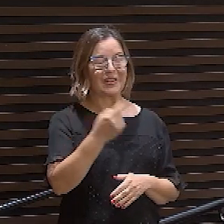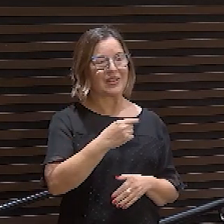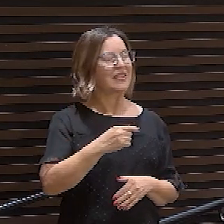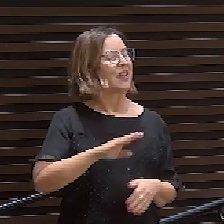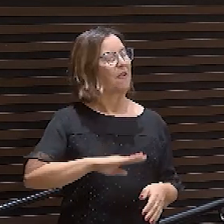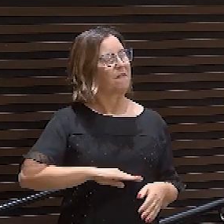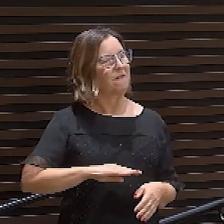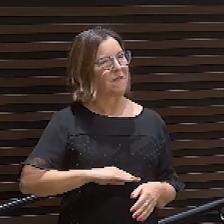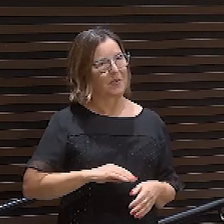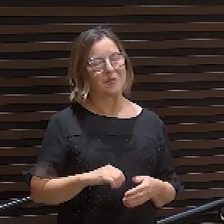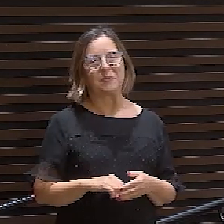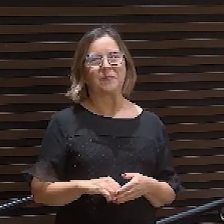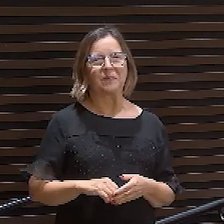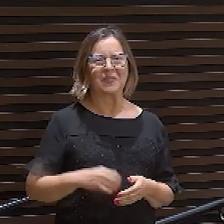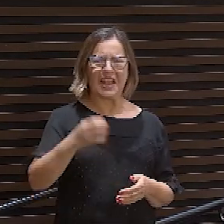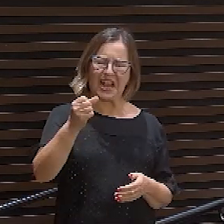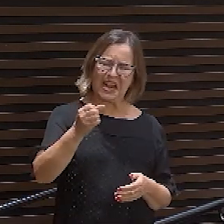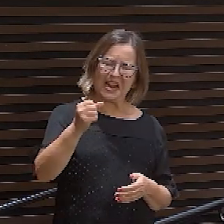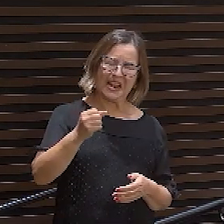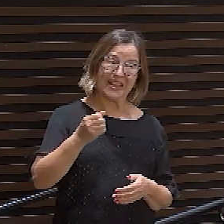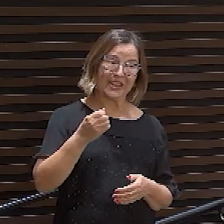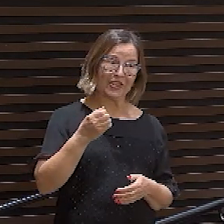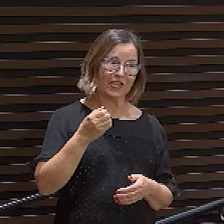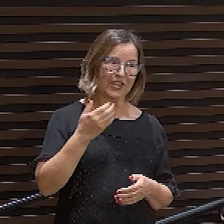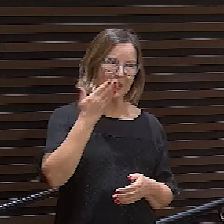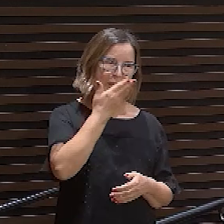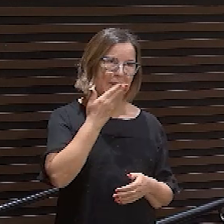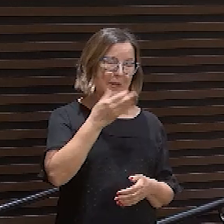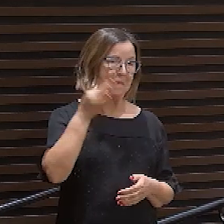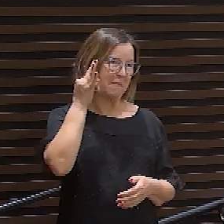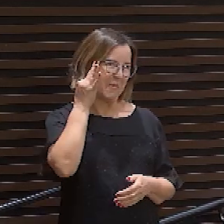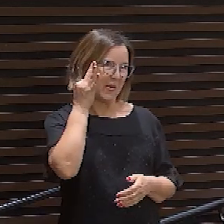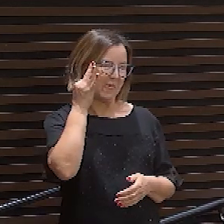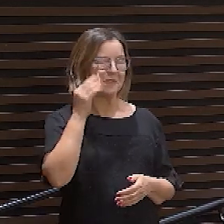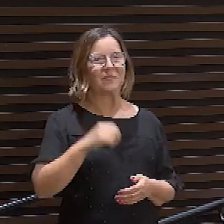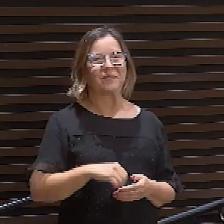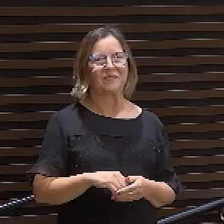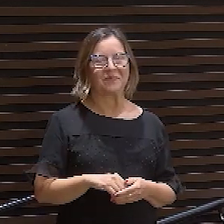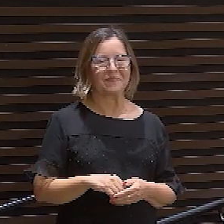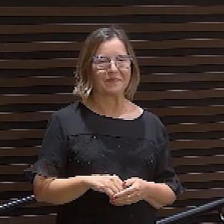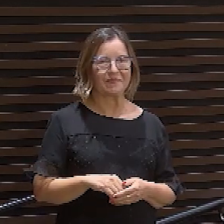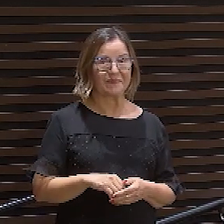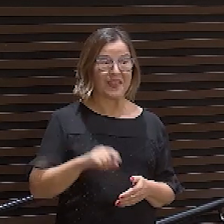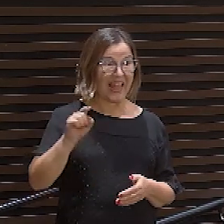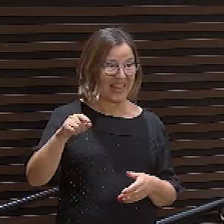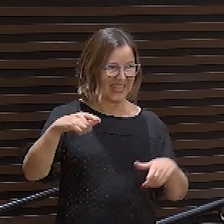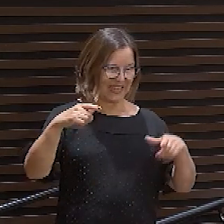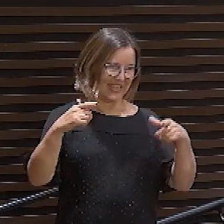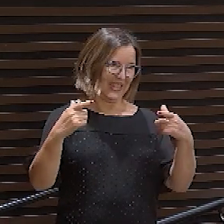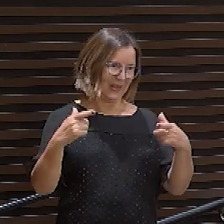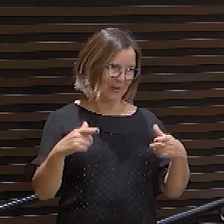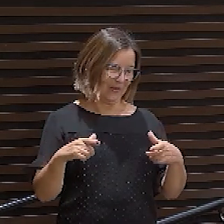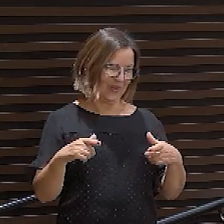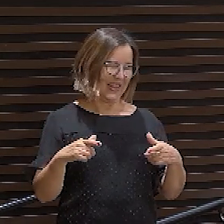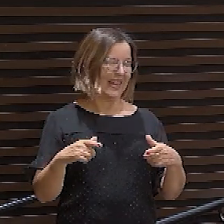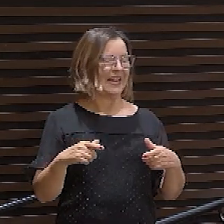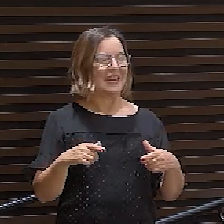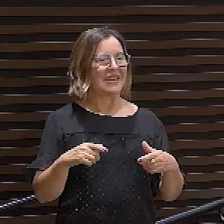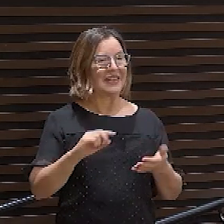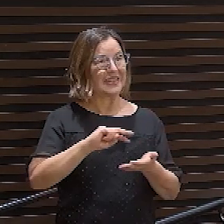mel. Aquela terra física, tipologicamente, aponta para a realidade espiritual que é Cristo.